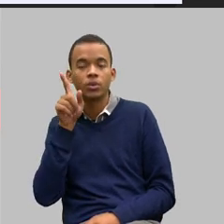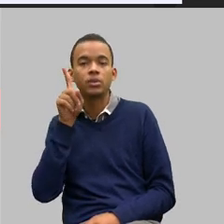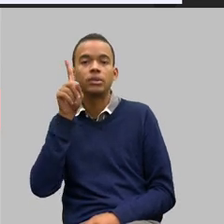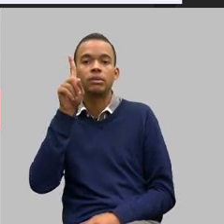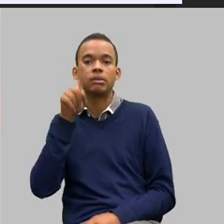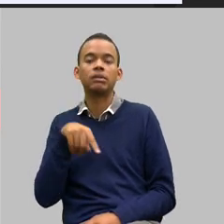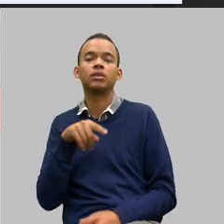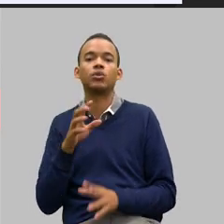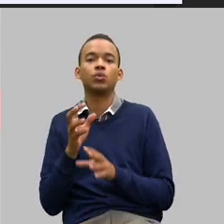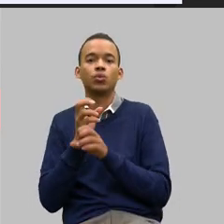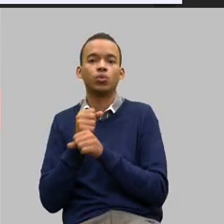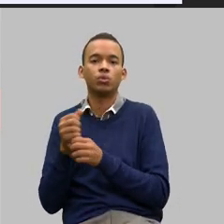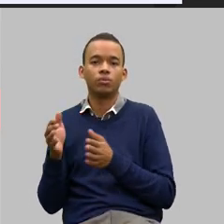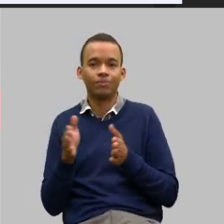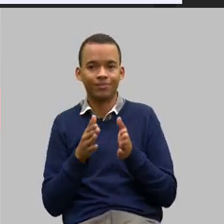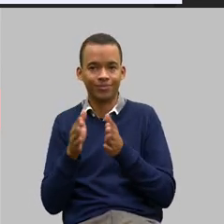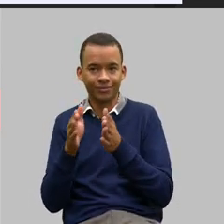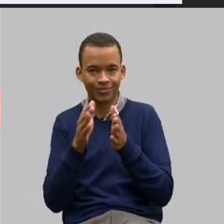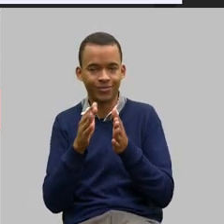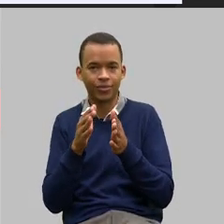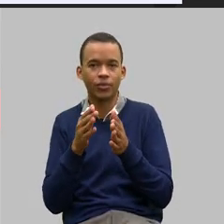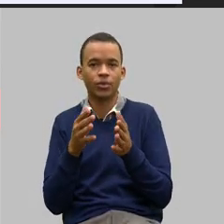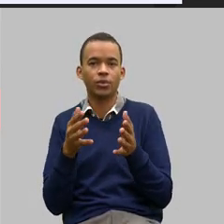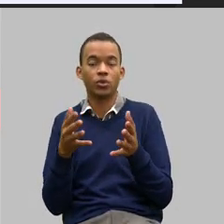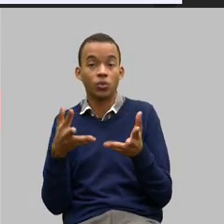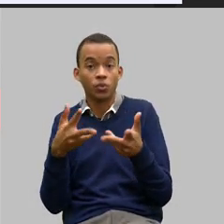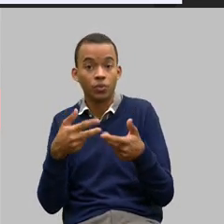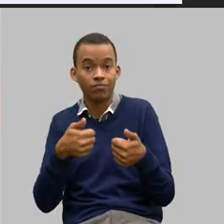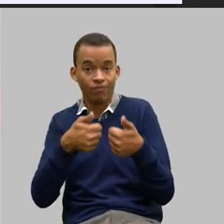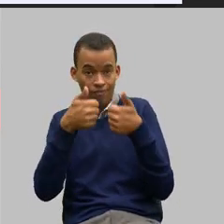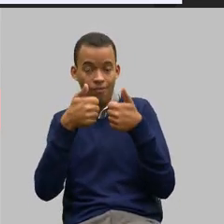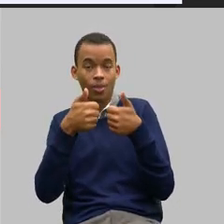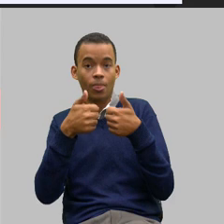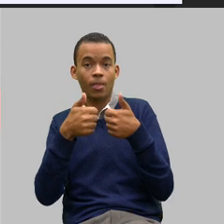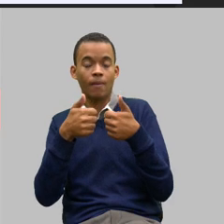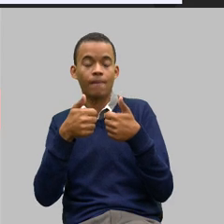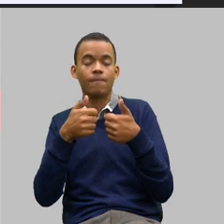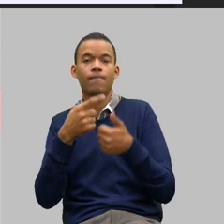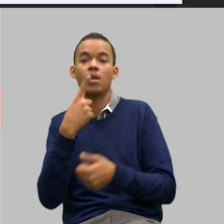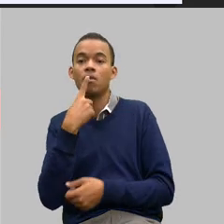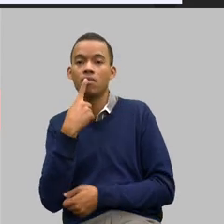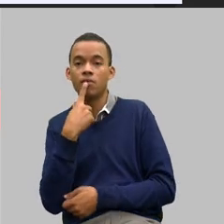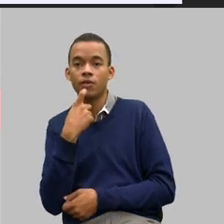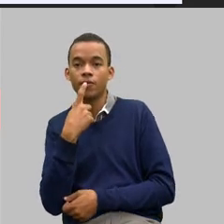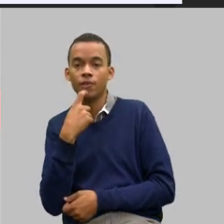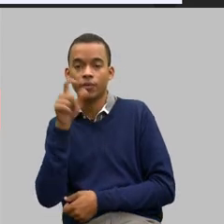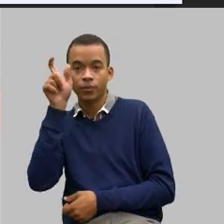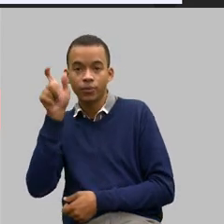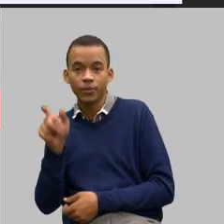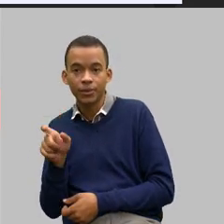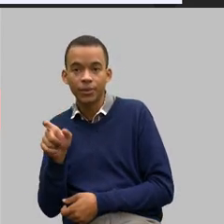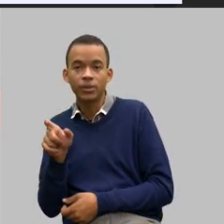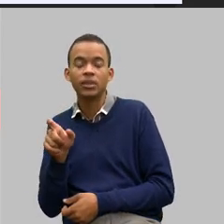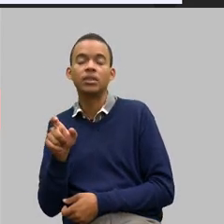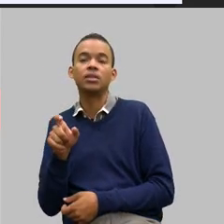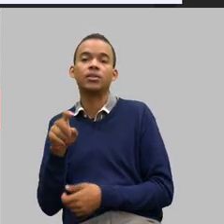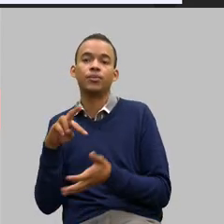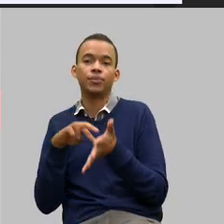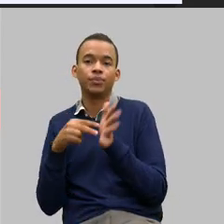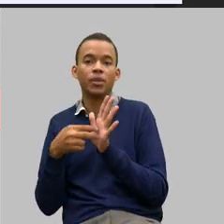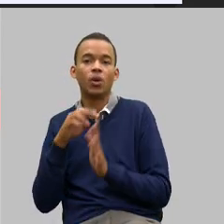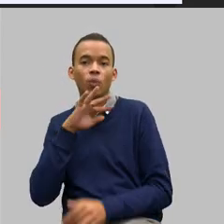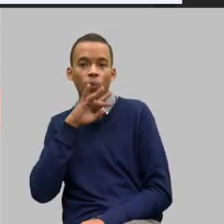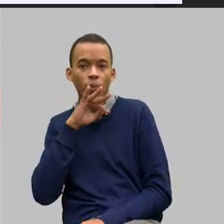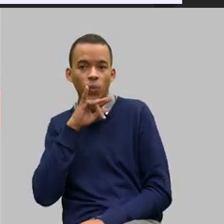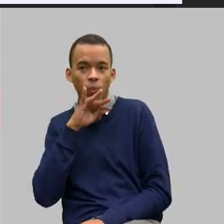estaduais em bom estado né e o vermelho é em em em em estado ruim né então o azul vinha